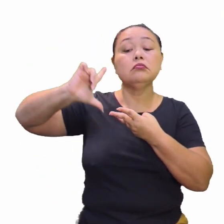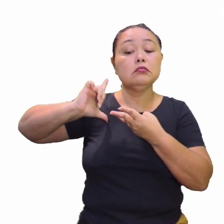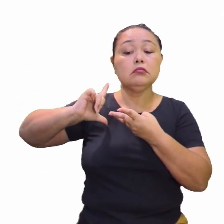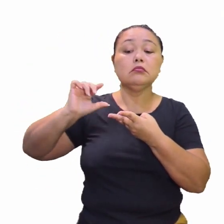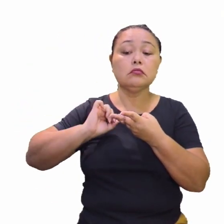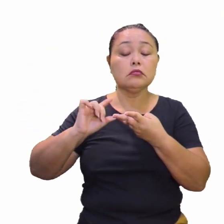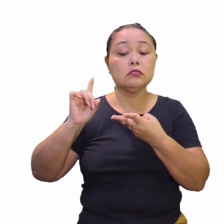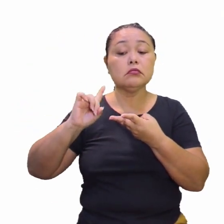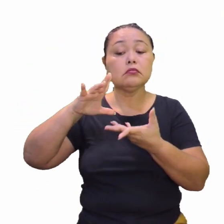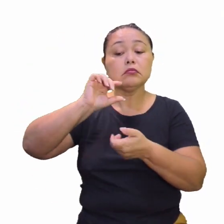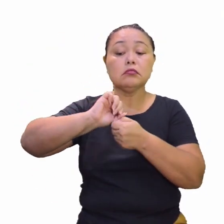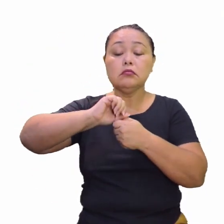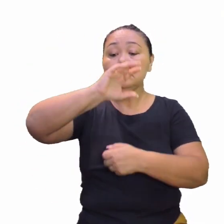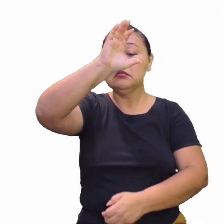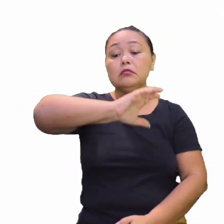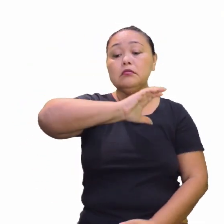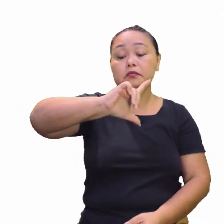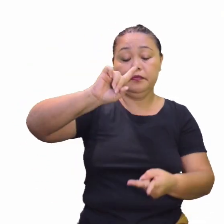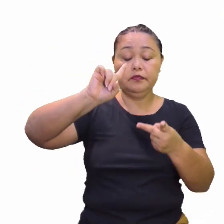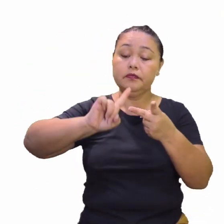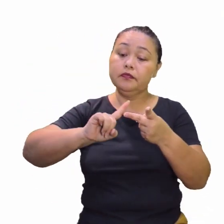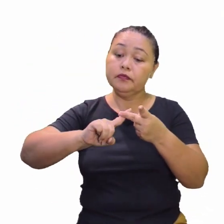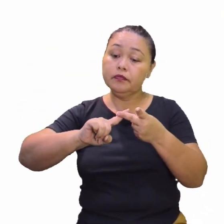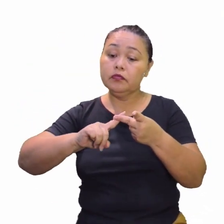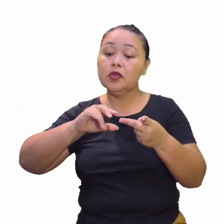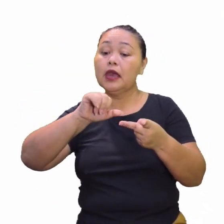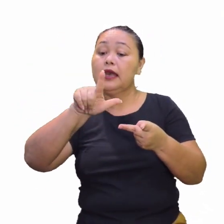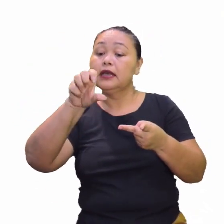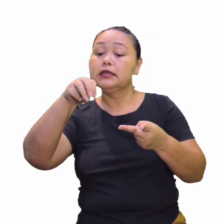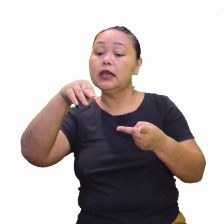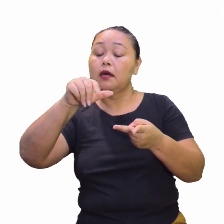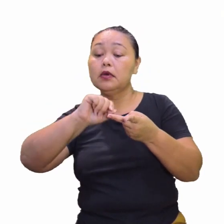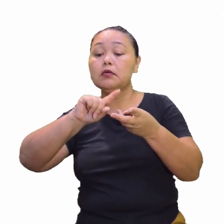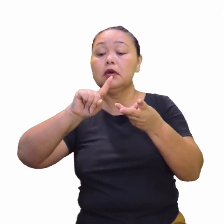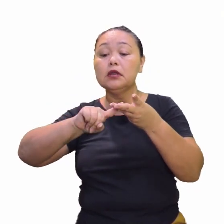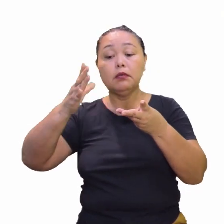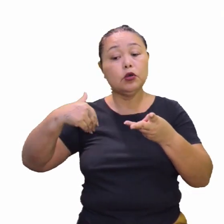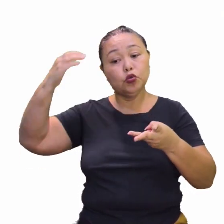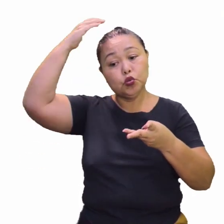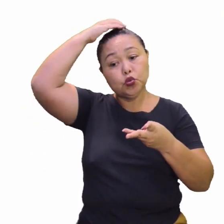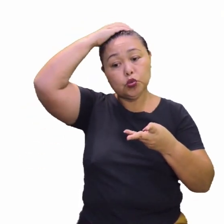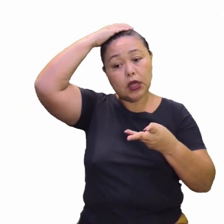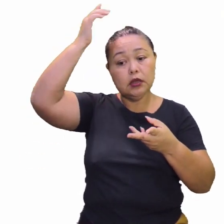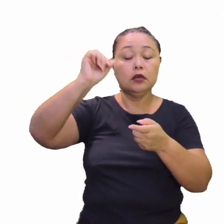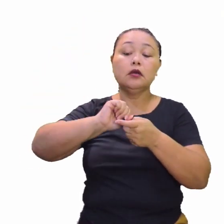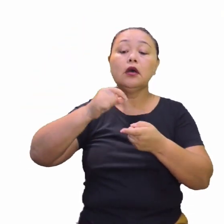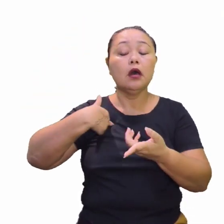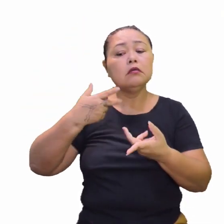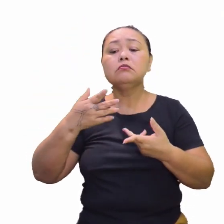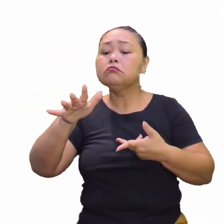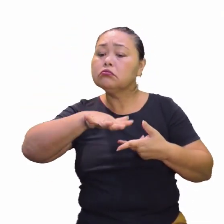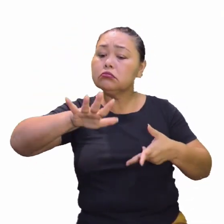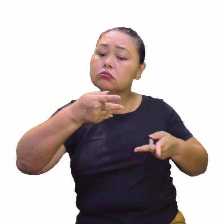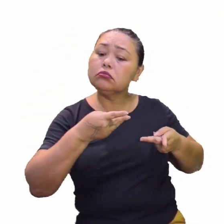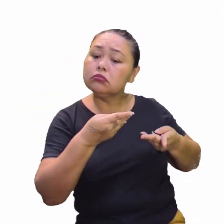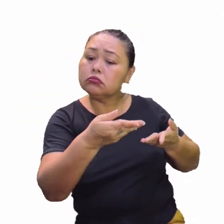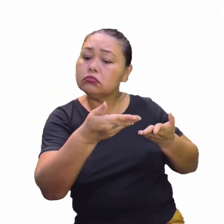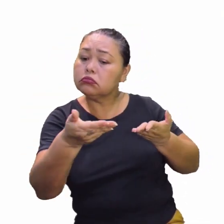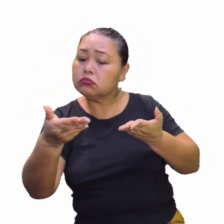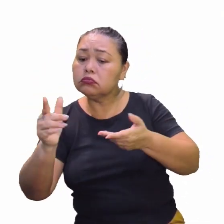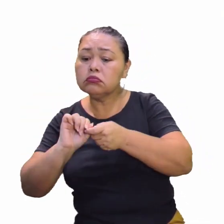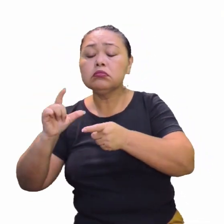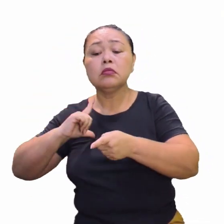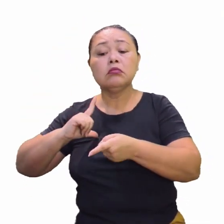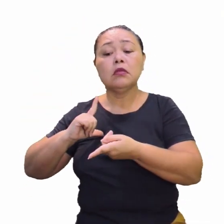gente vai encontrar lá o cristianismo, a gente vai encontrar o islamismo e o judaísmo. Então, é uma área bastante visitada por